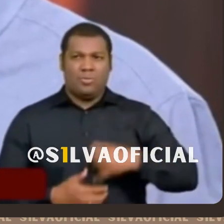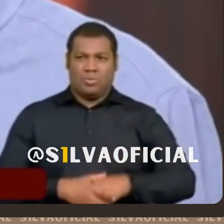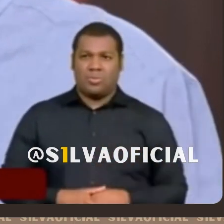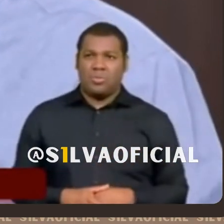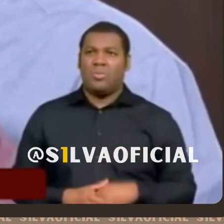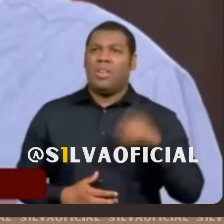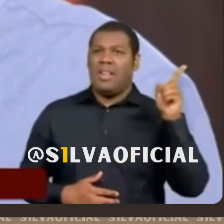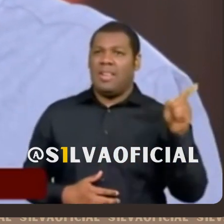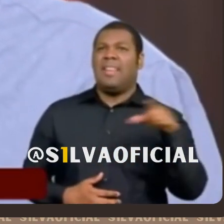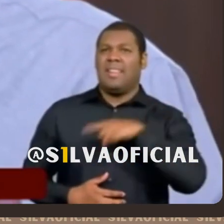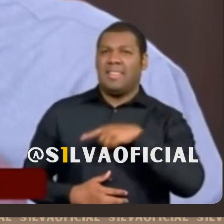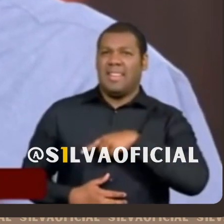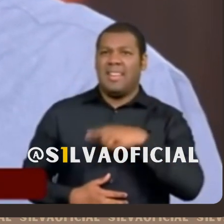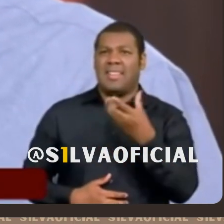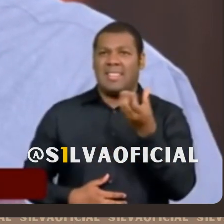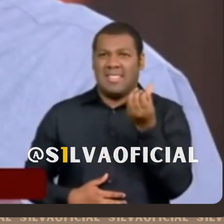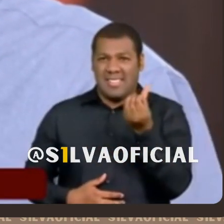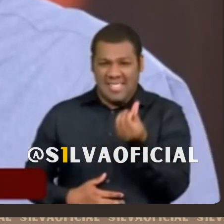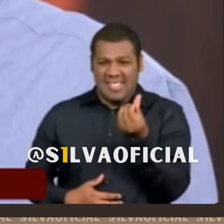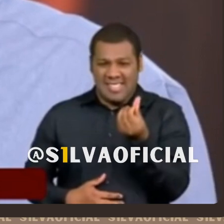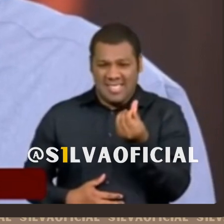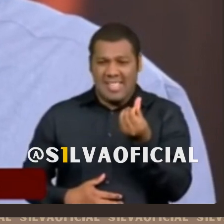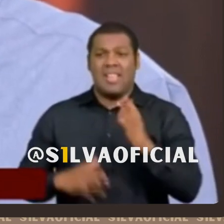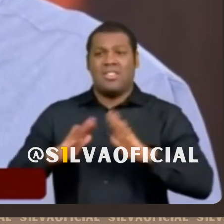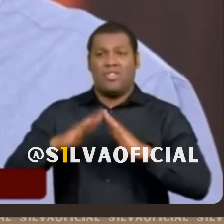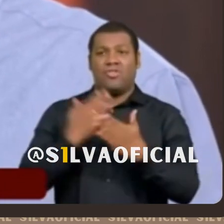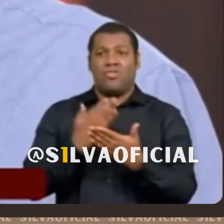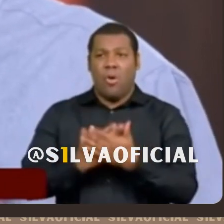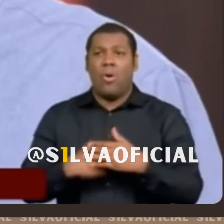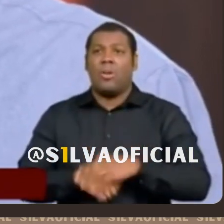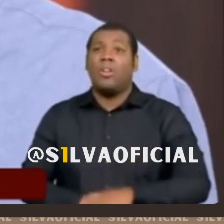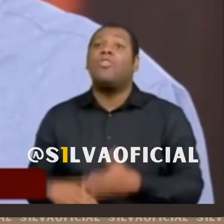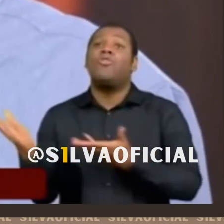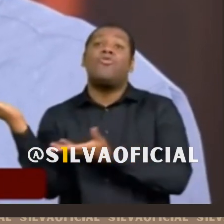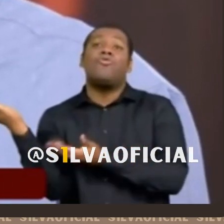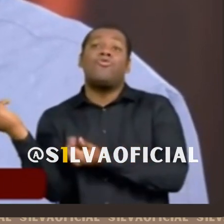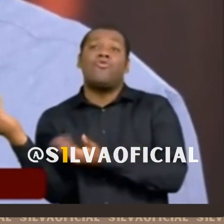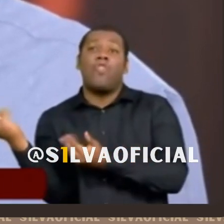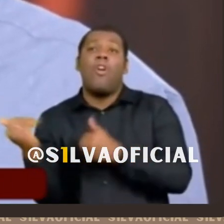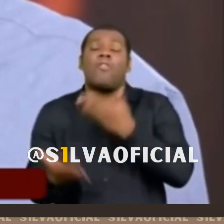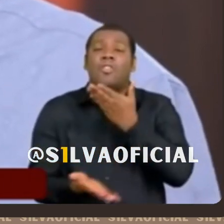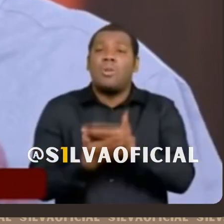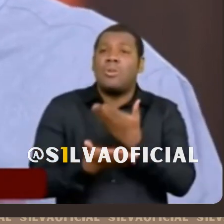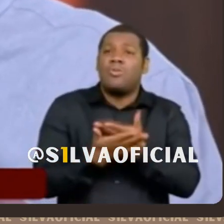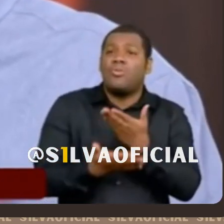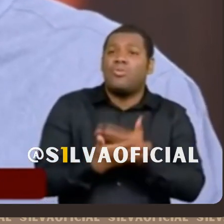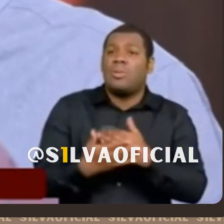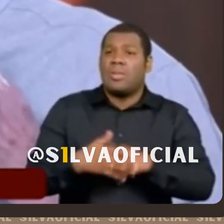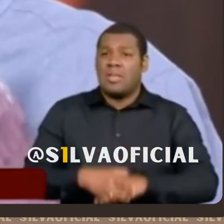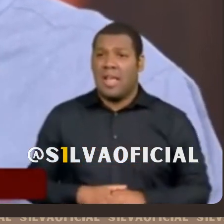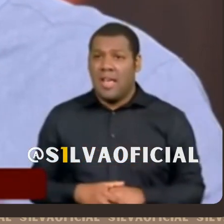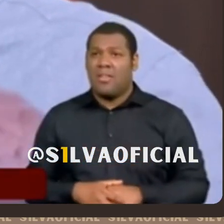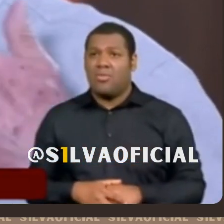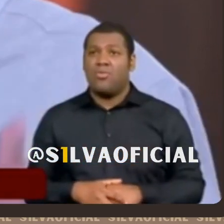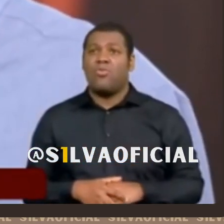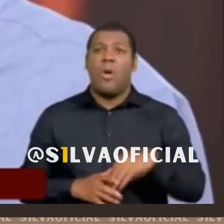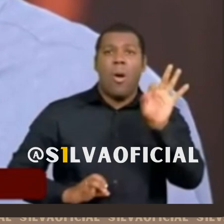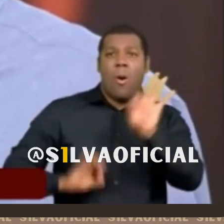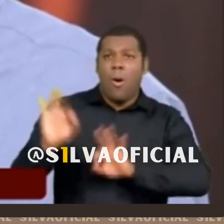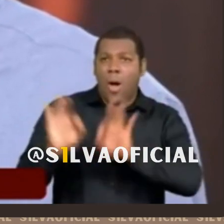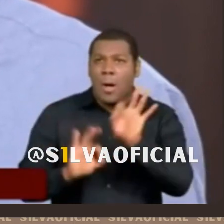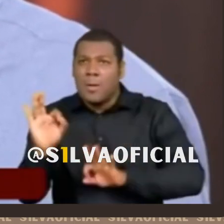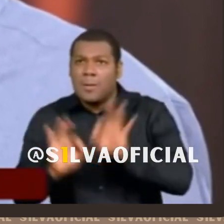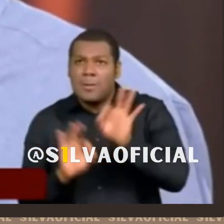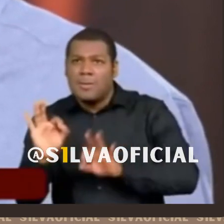seis escolas, em que a meninada está estudando e fazendo foguete. E esses foguetes serão todos